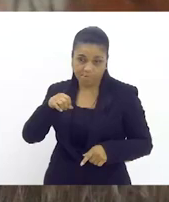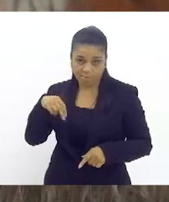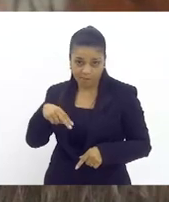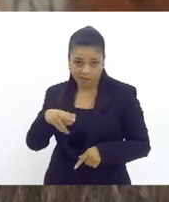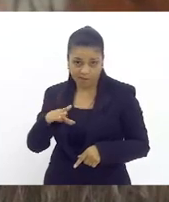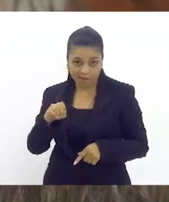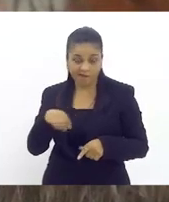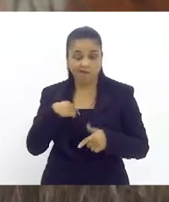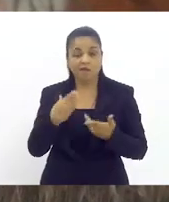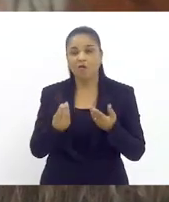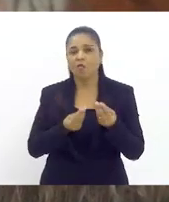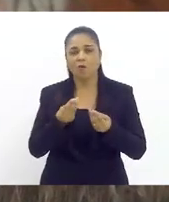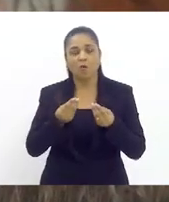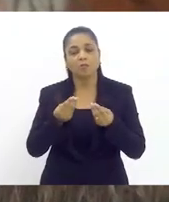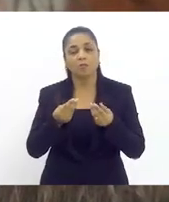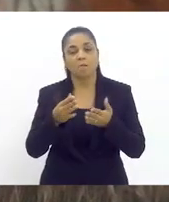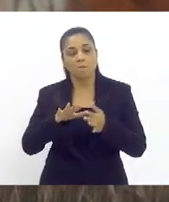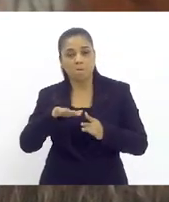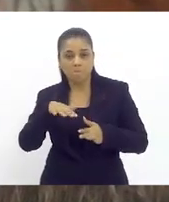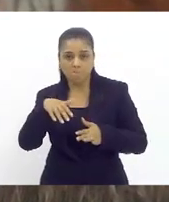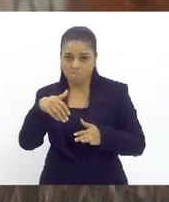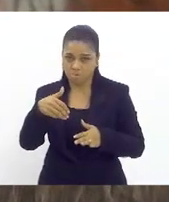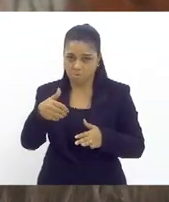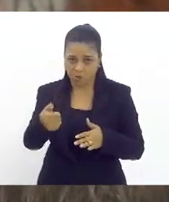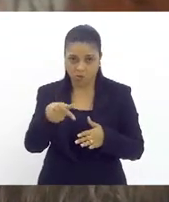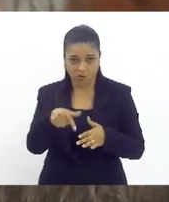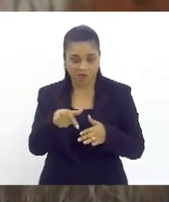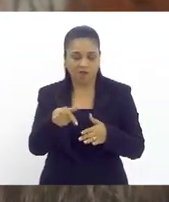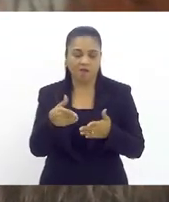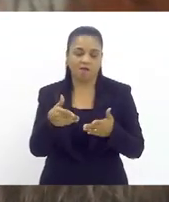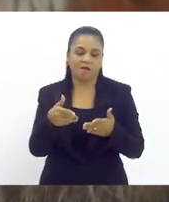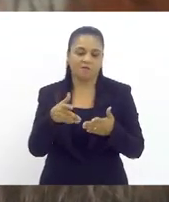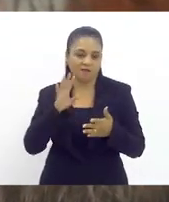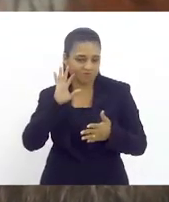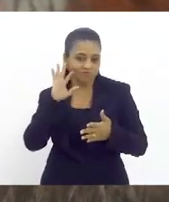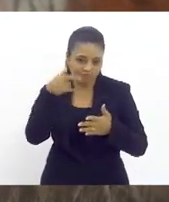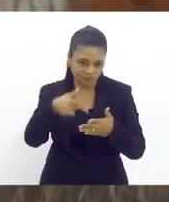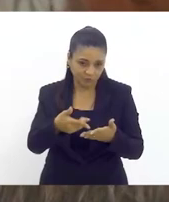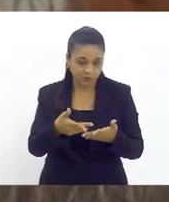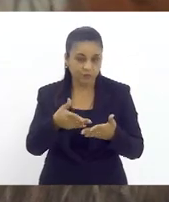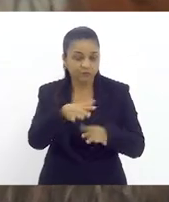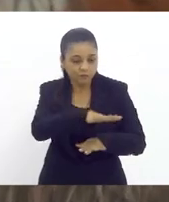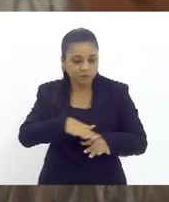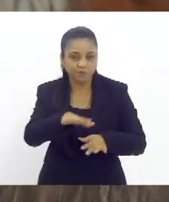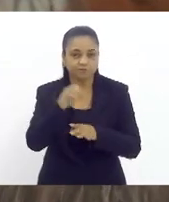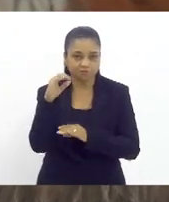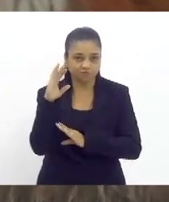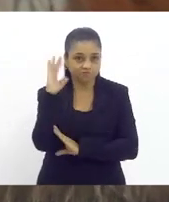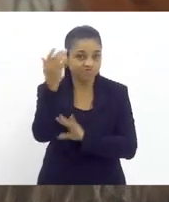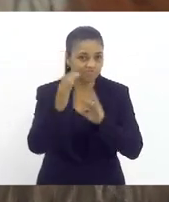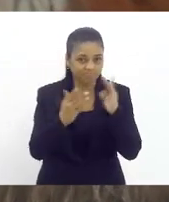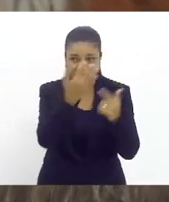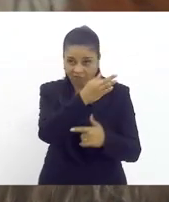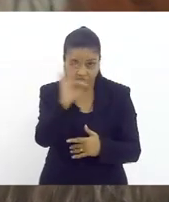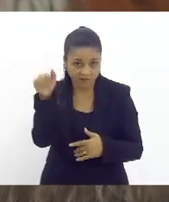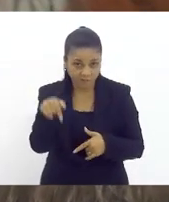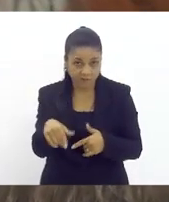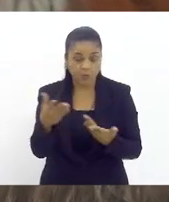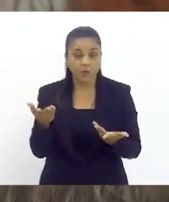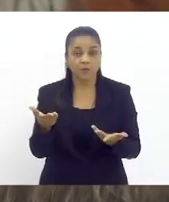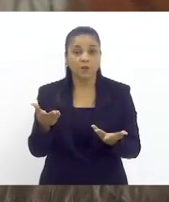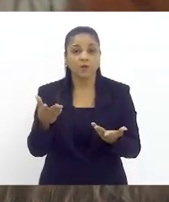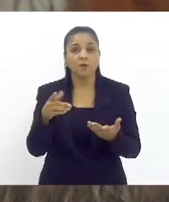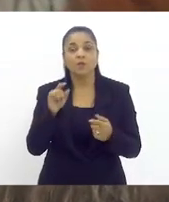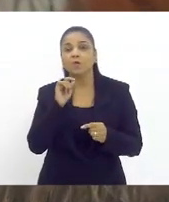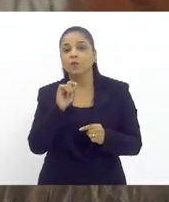ingressar quando a poeira baixar E se ela baixar rapidamente na área ambiental Federal a